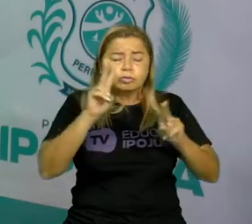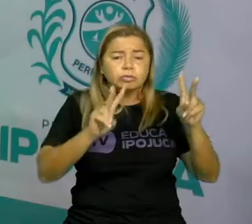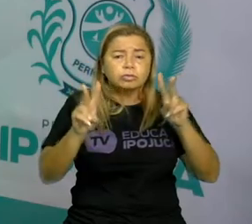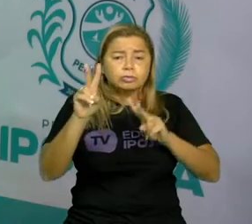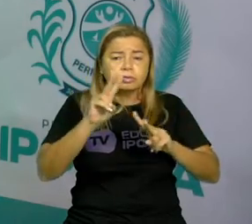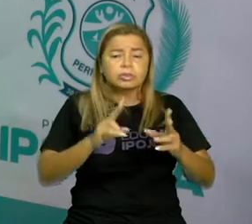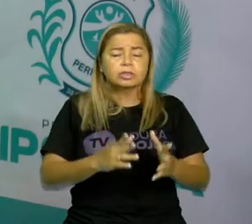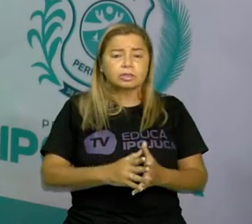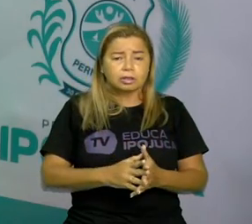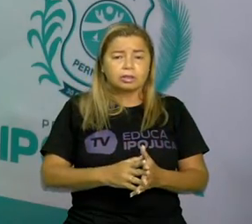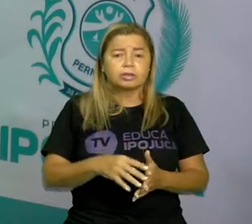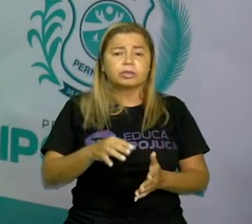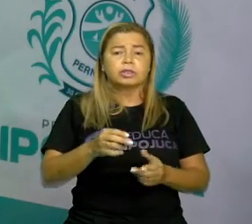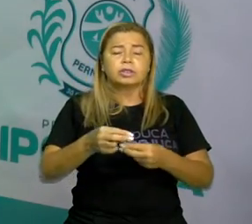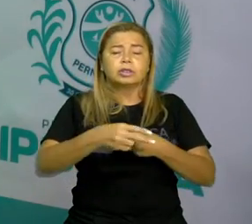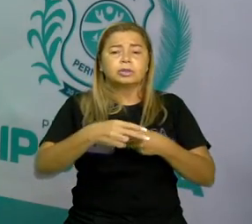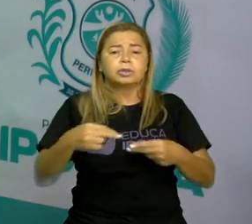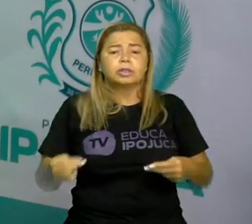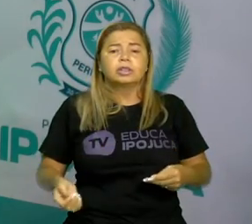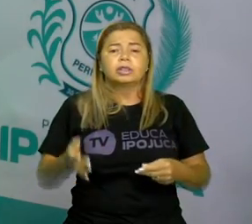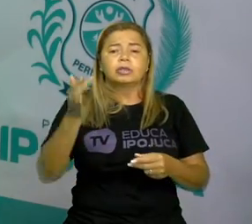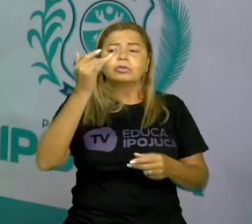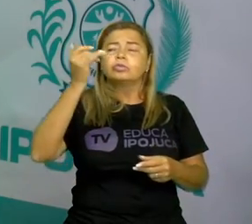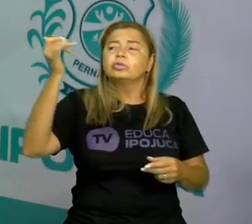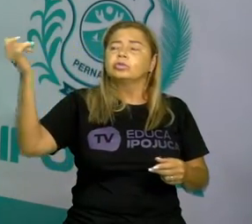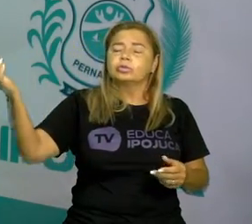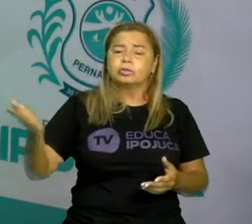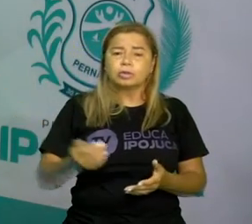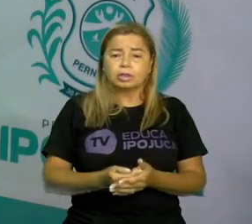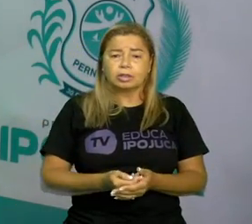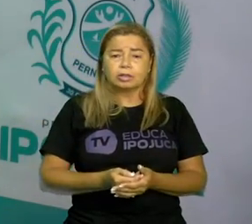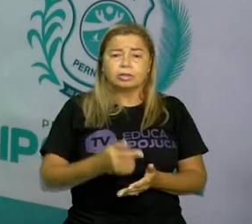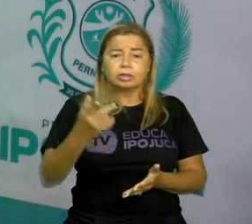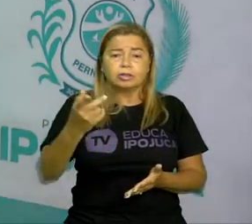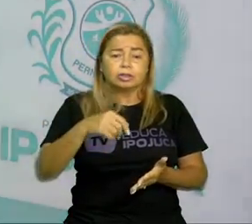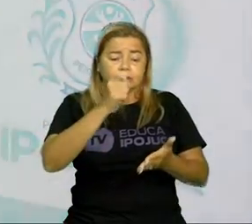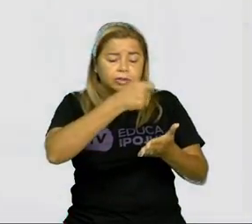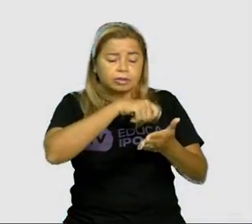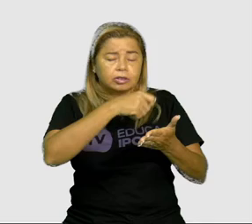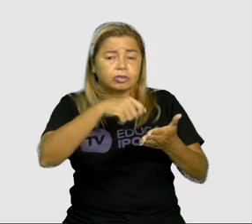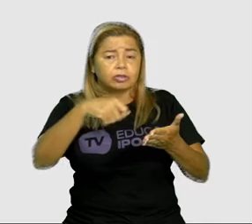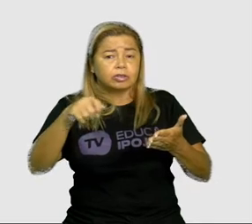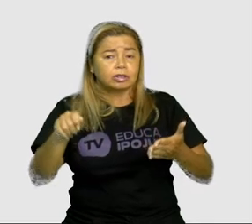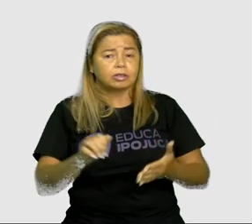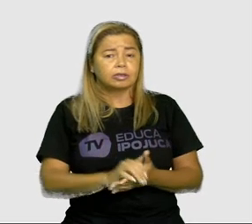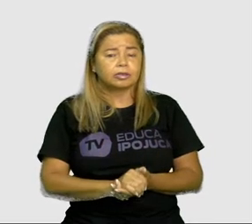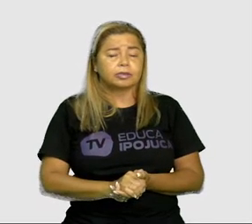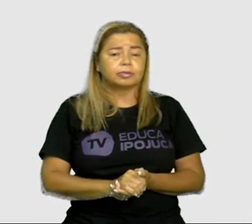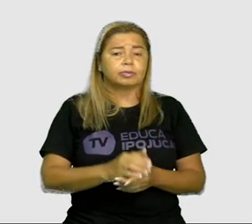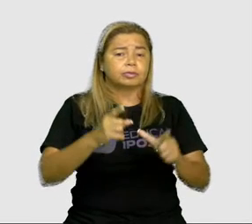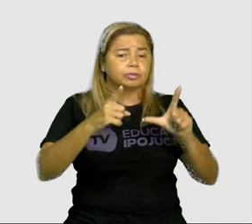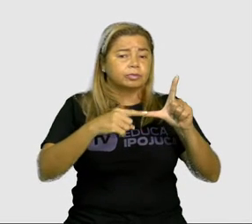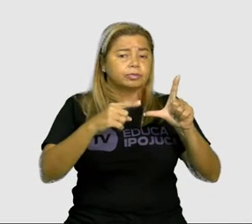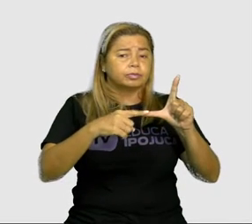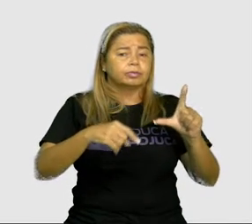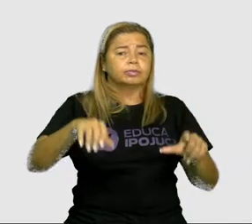cada número e escreva como se lê. Olha só. Nós temos a letra A,